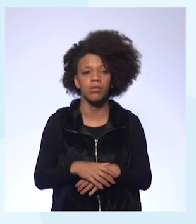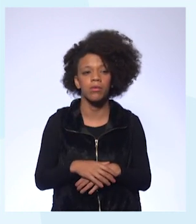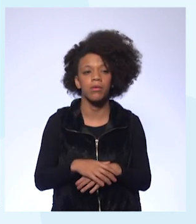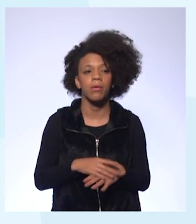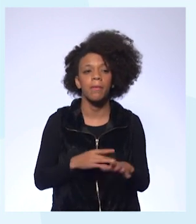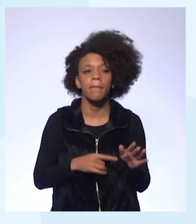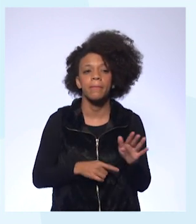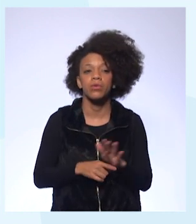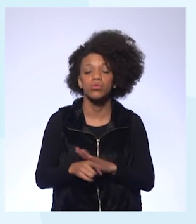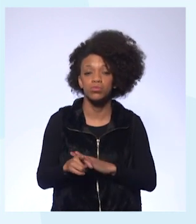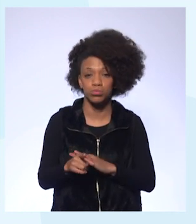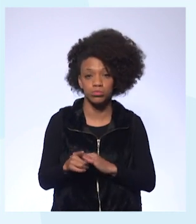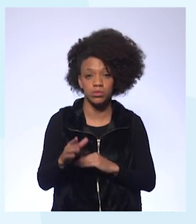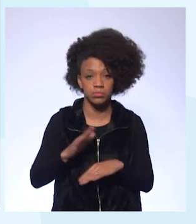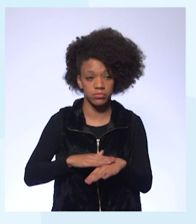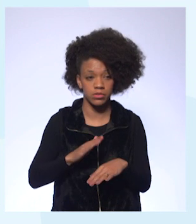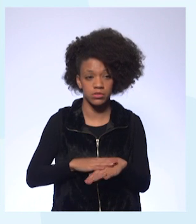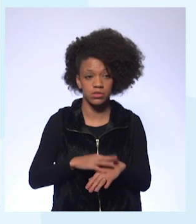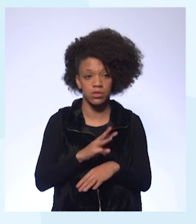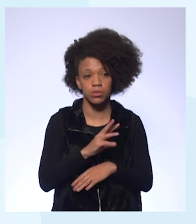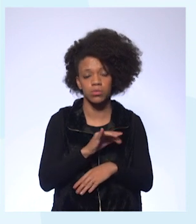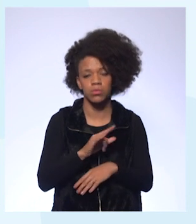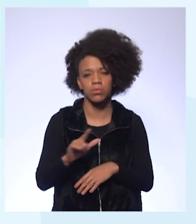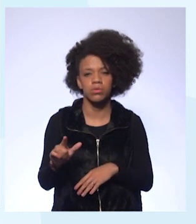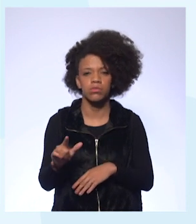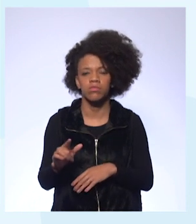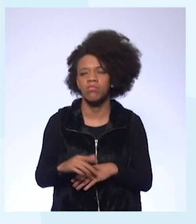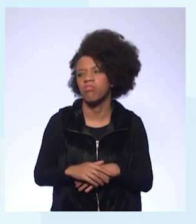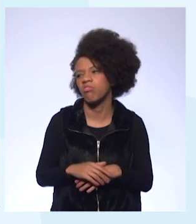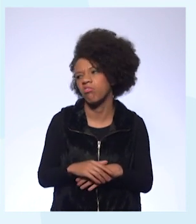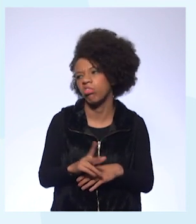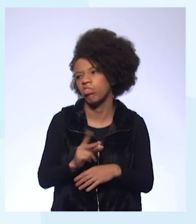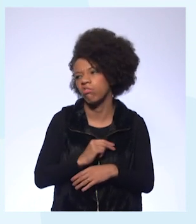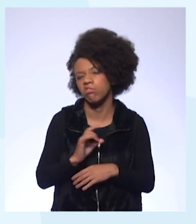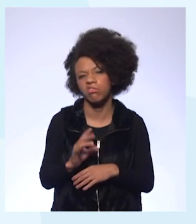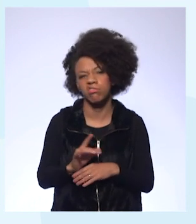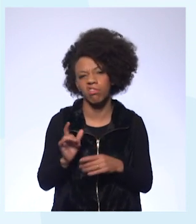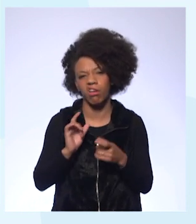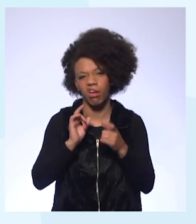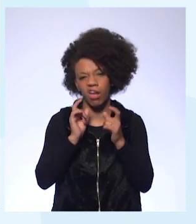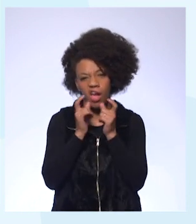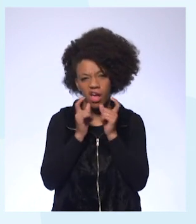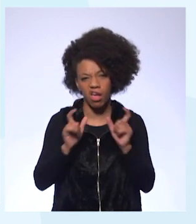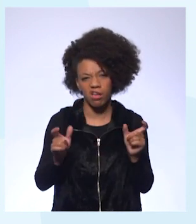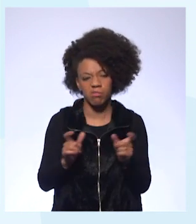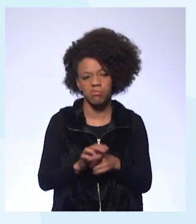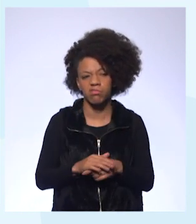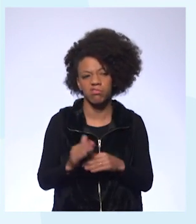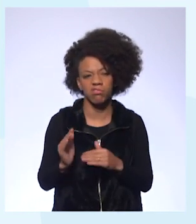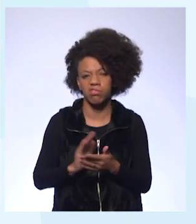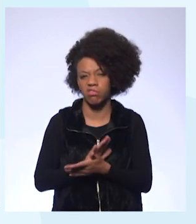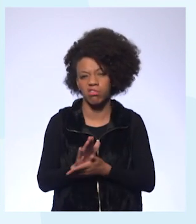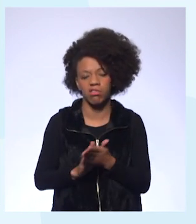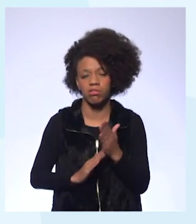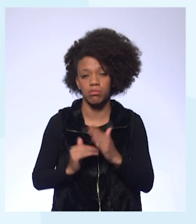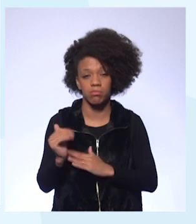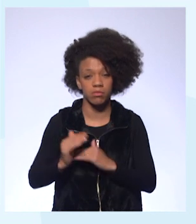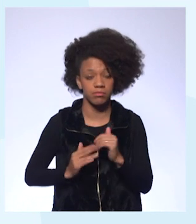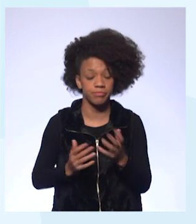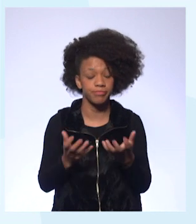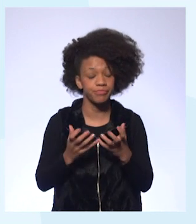na frente do sujeito a nossa que aí só falou de gramática professor não falou nada não falou nada prática agora vamos de novo é só